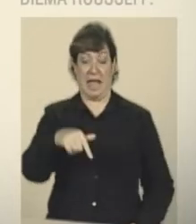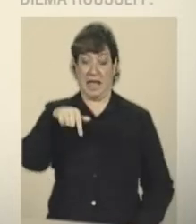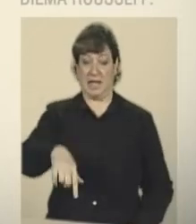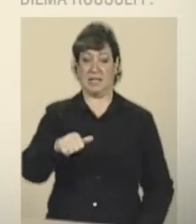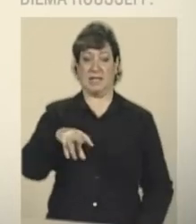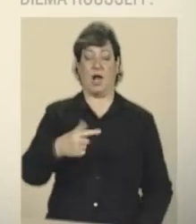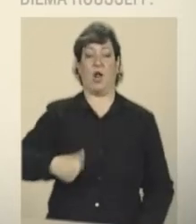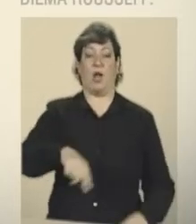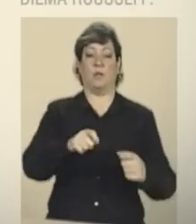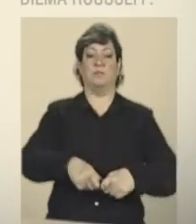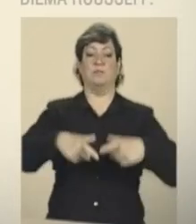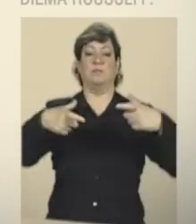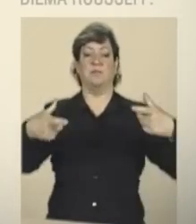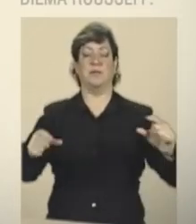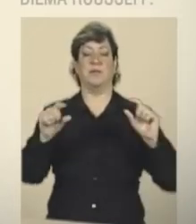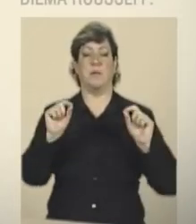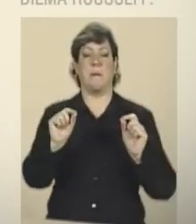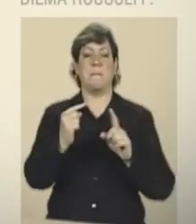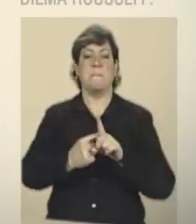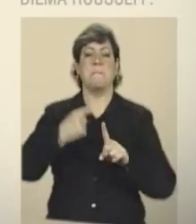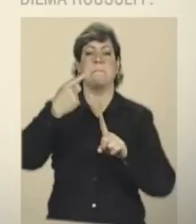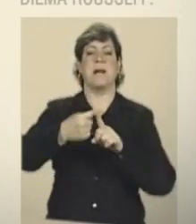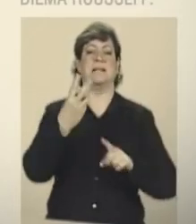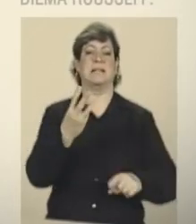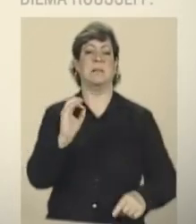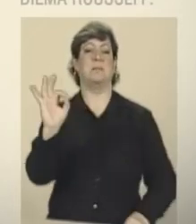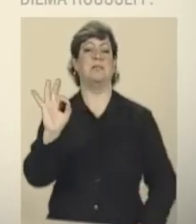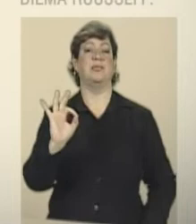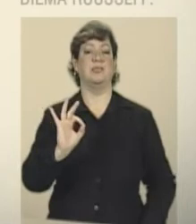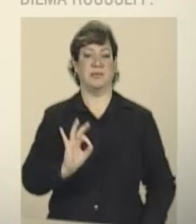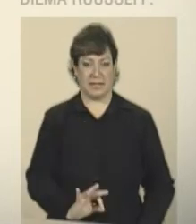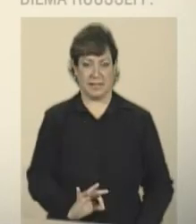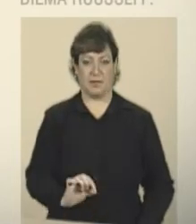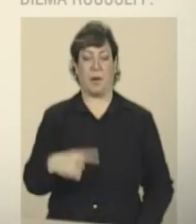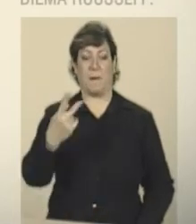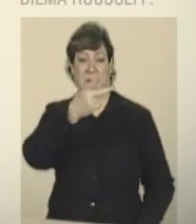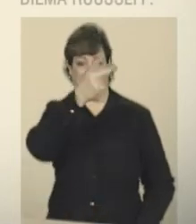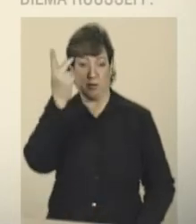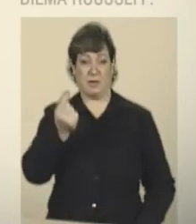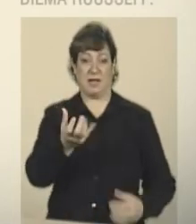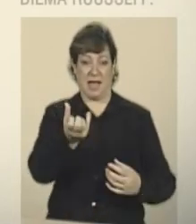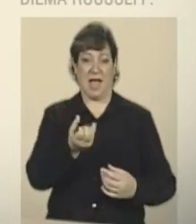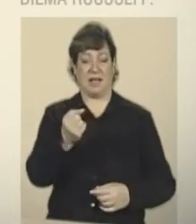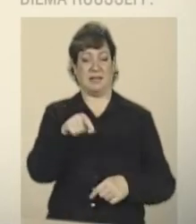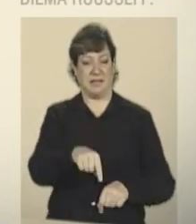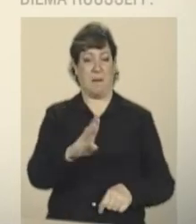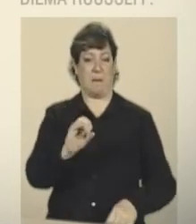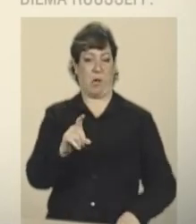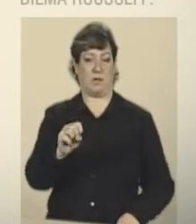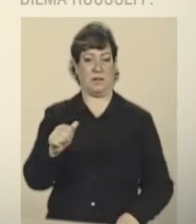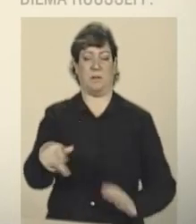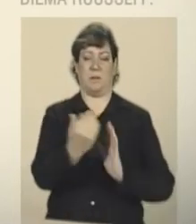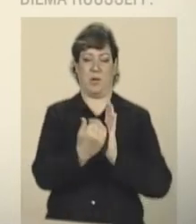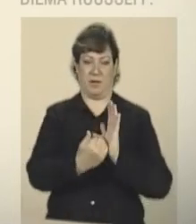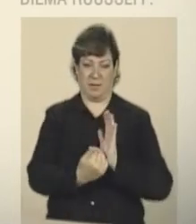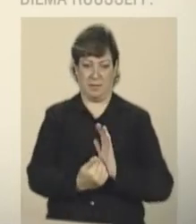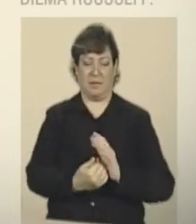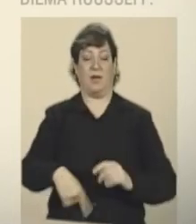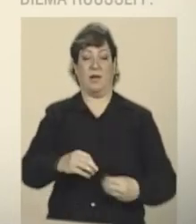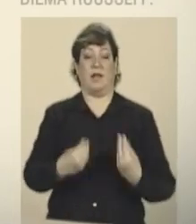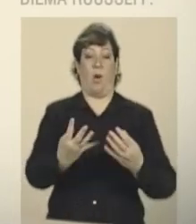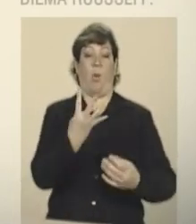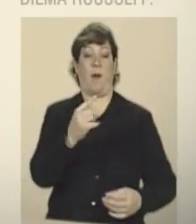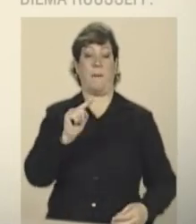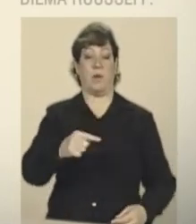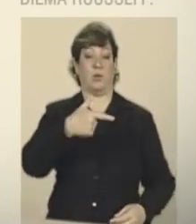Luciano nós ampliamos em mais de trinta por cento o número de beneficiados do programa e vamos conceder